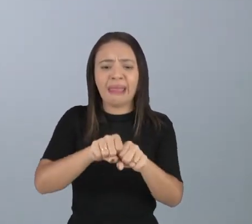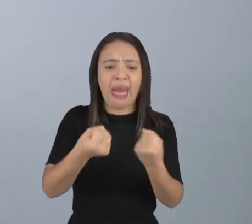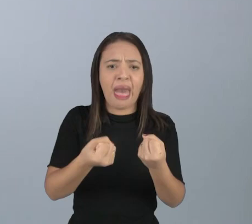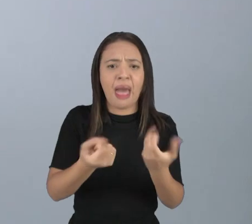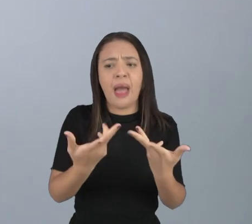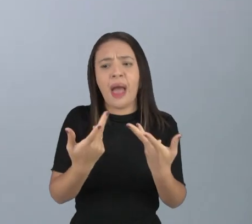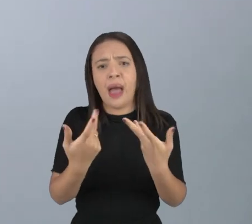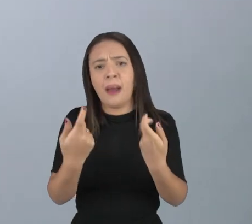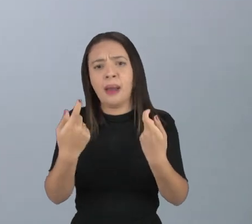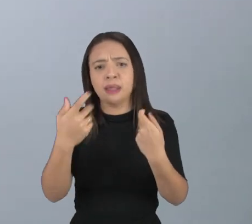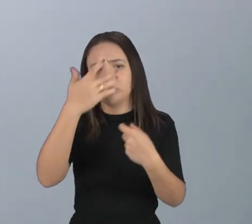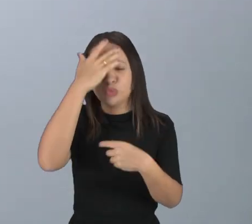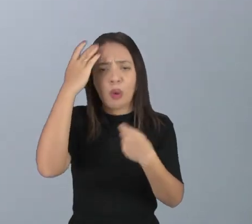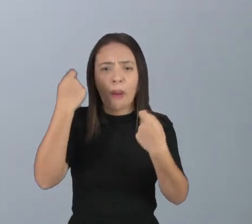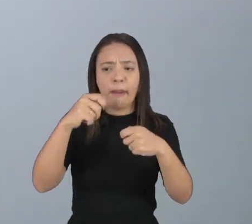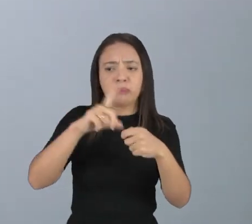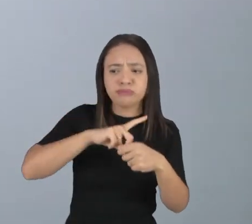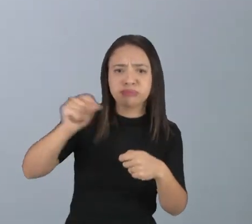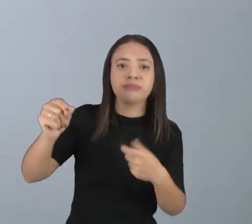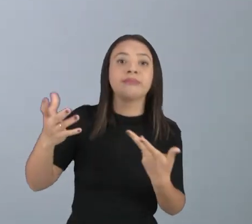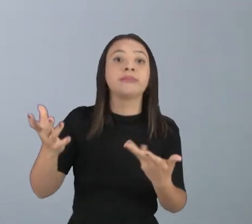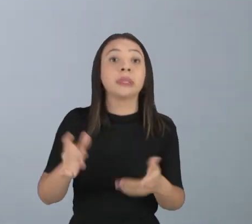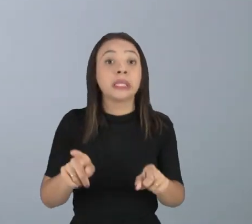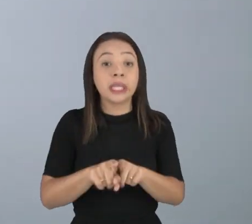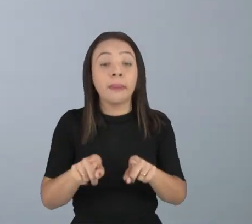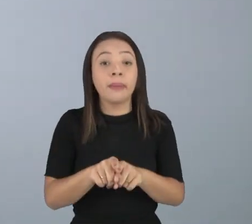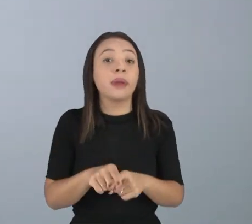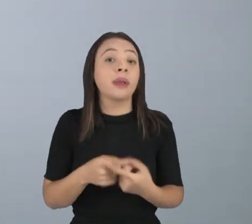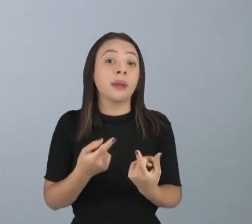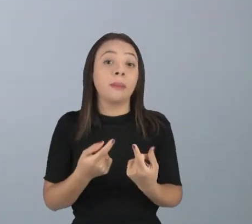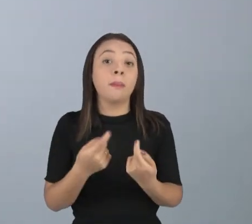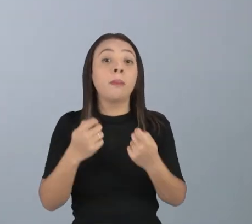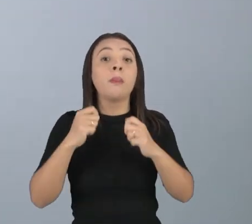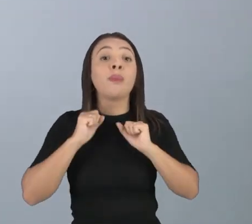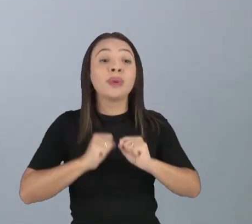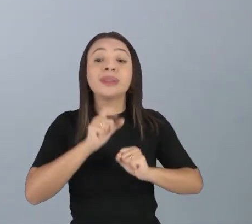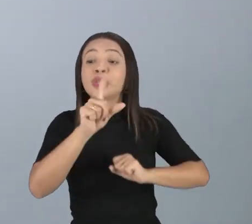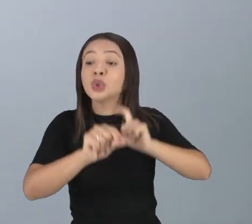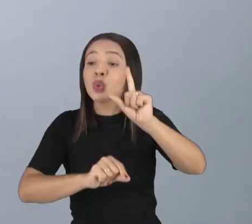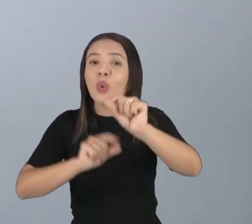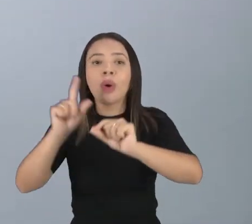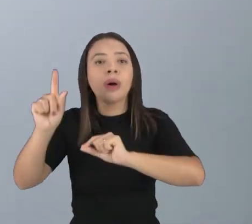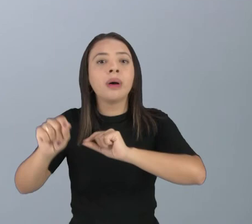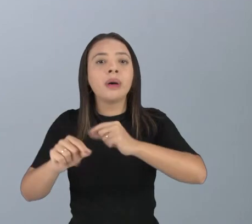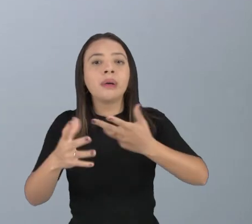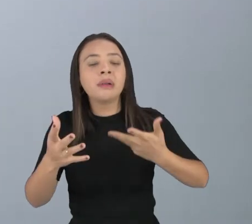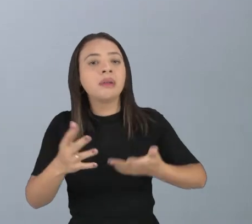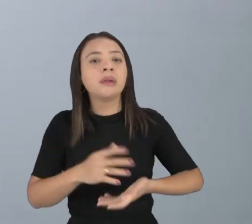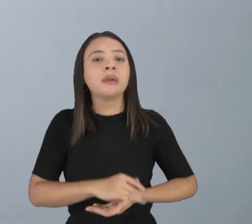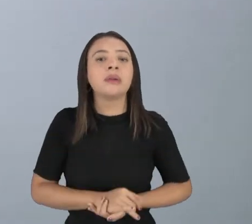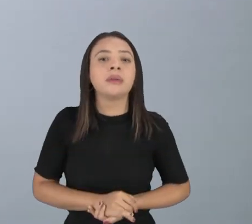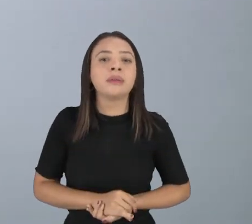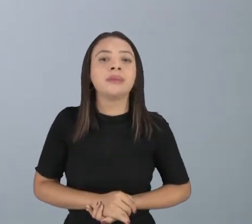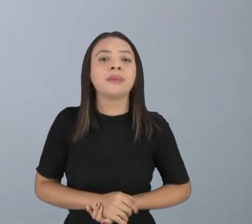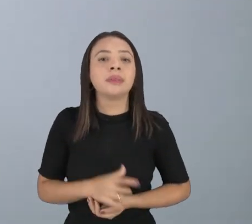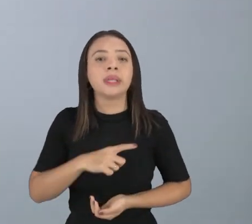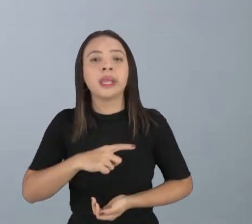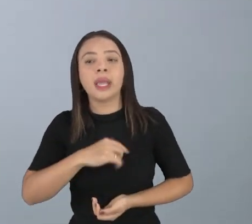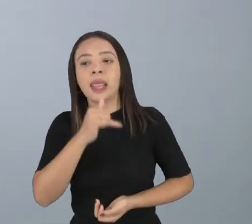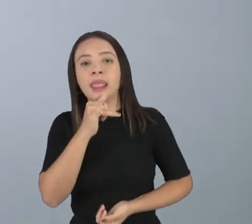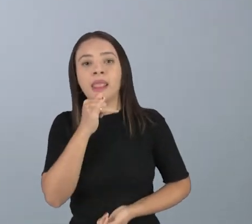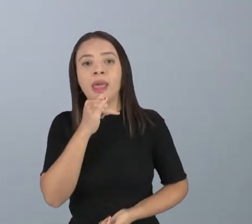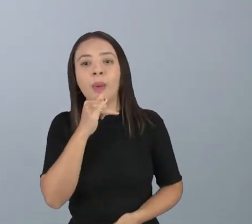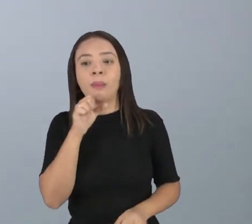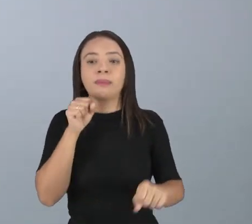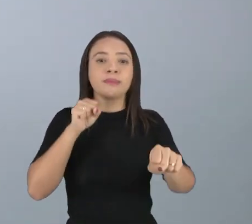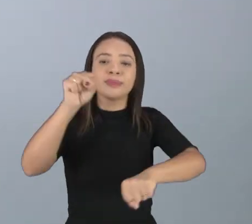certo? Então, tudo isso, opções também, né? Nós podemos ter lá uma rede de bicicletas para o